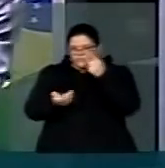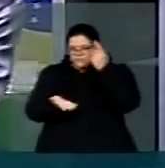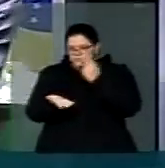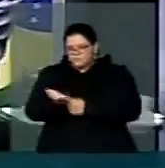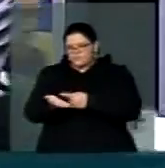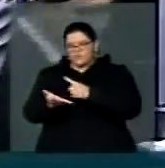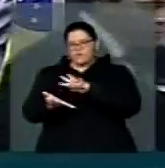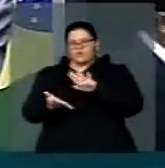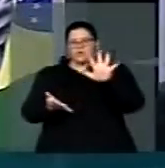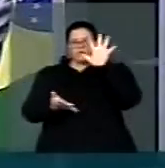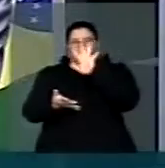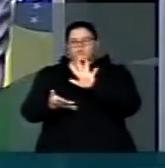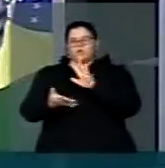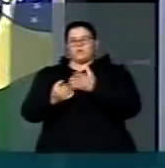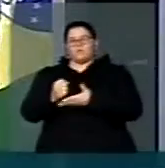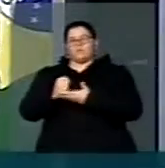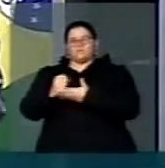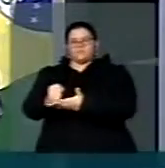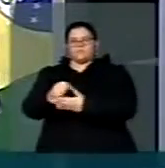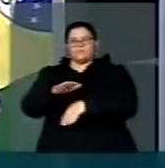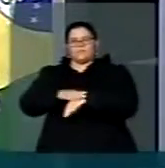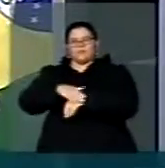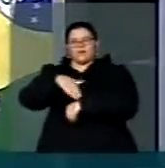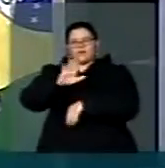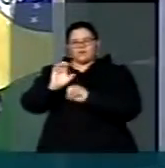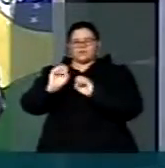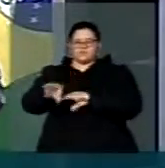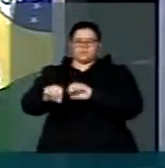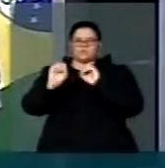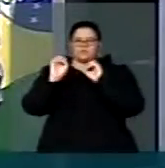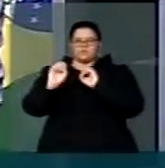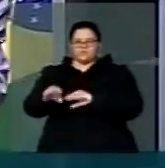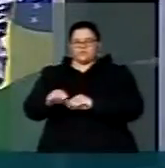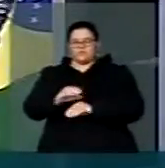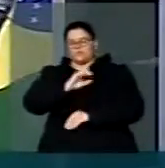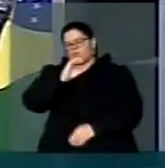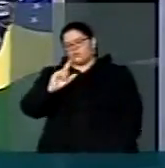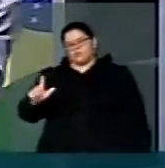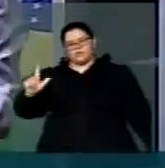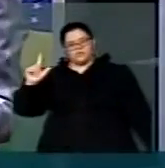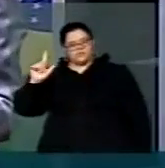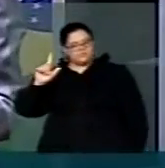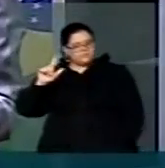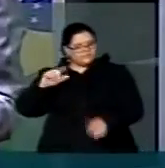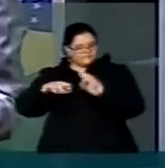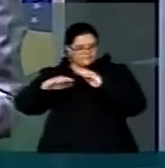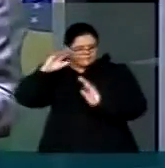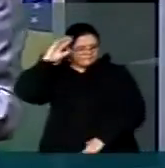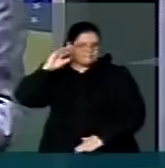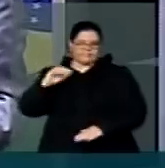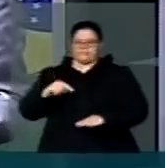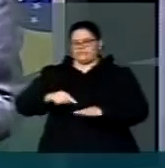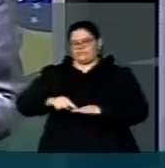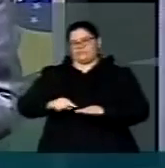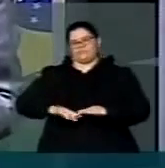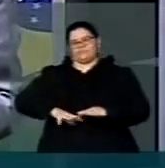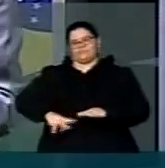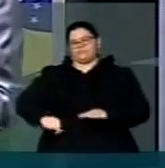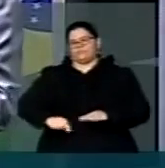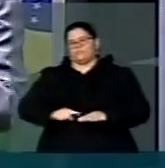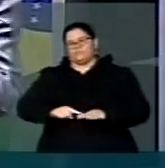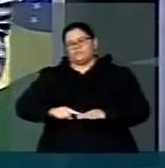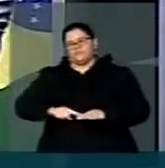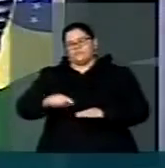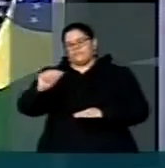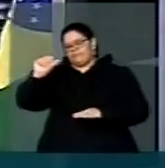e, para o lado disso, ensino em tempo integral, é evidente que a diferença se torna muito grande. Os dados estão aí.